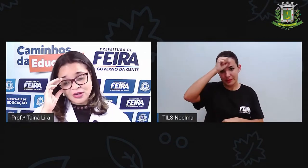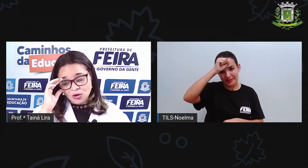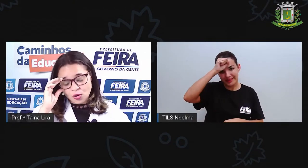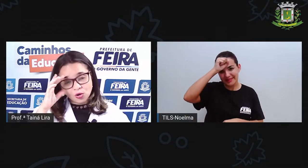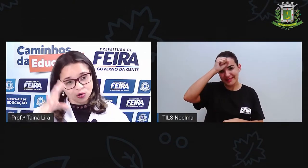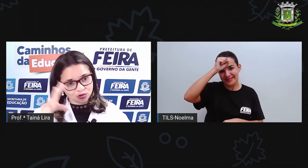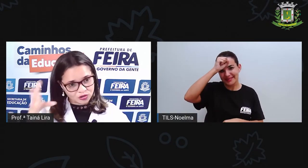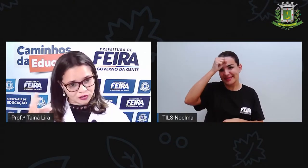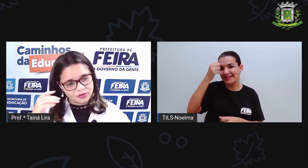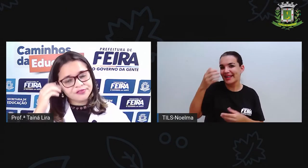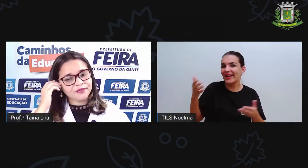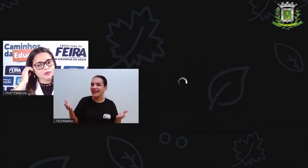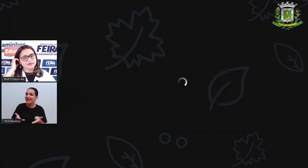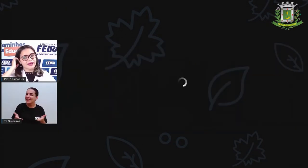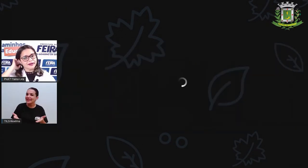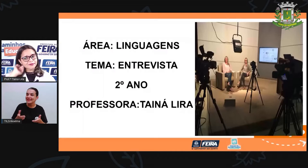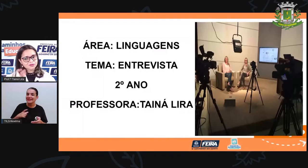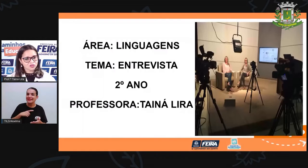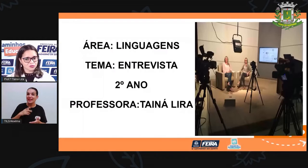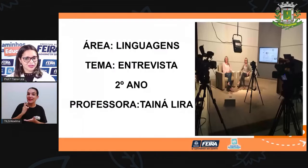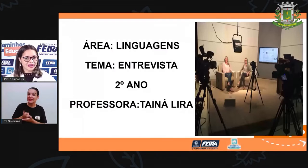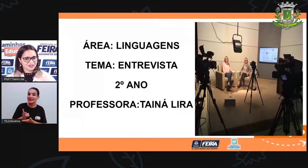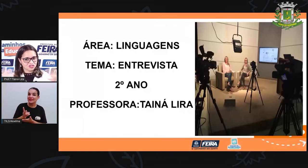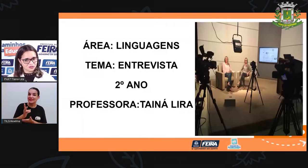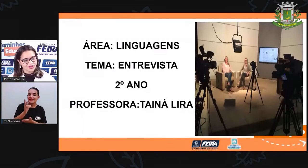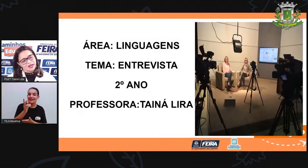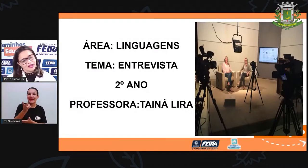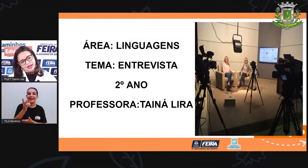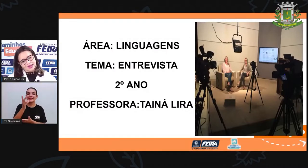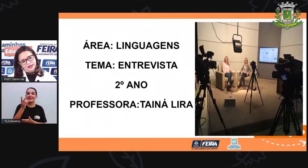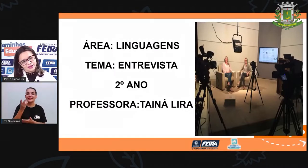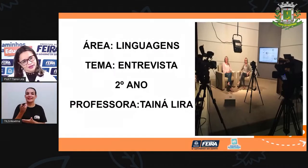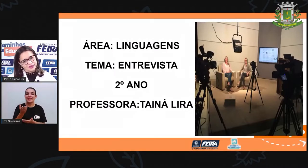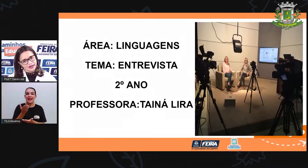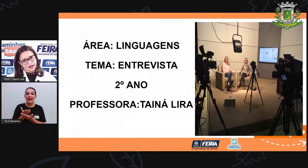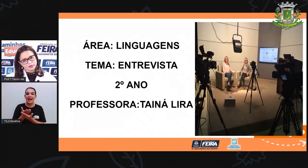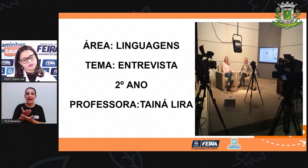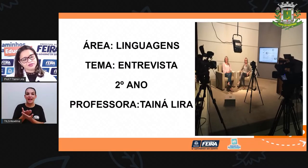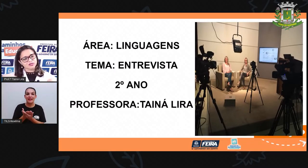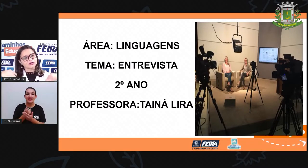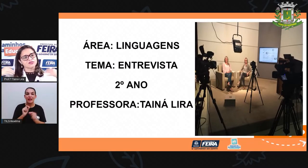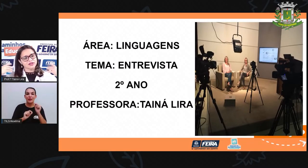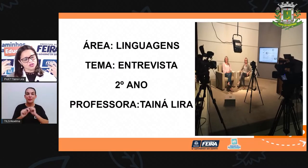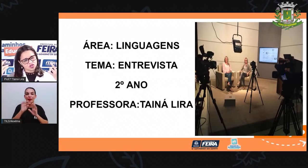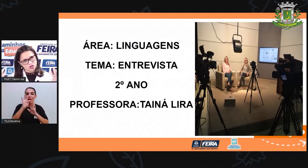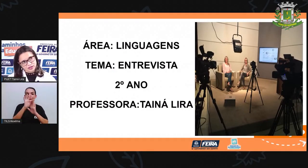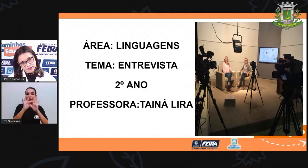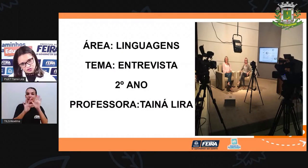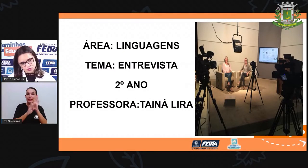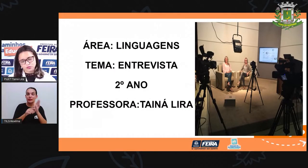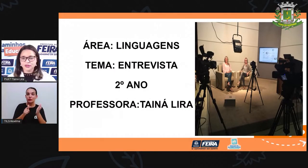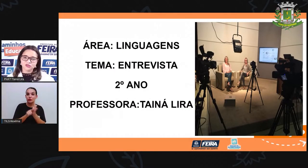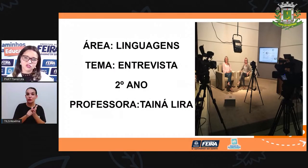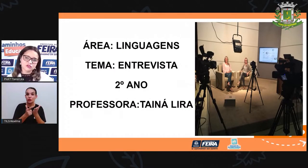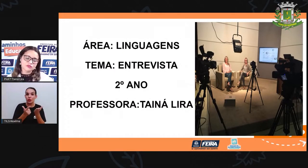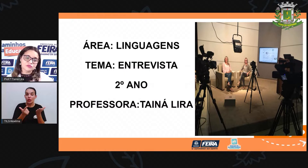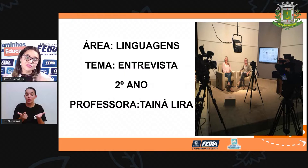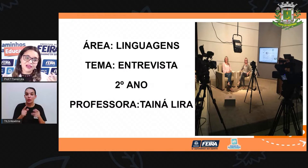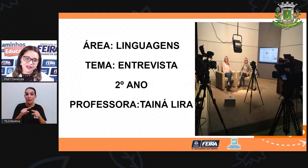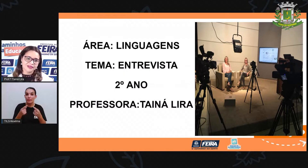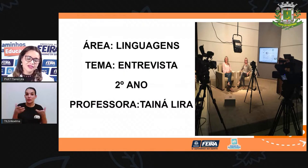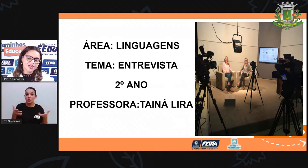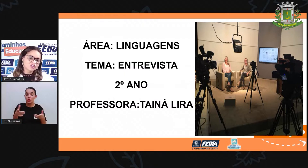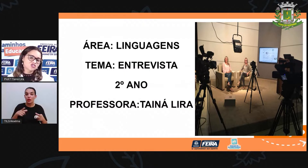aprendizagem? Hoje nós vamos dar continuidade aos textos, né, jornalísticos, mas hoje nós